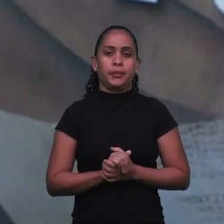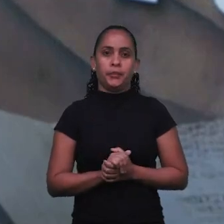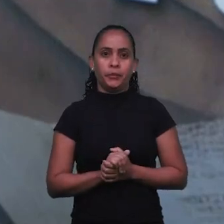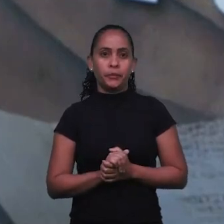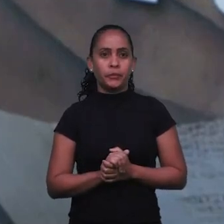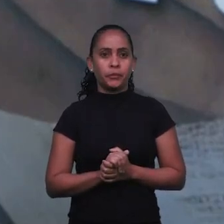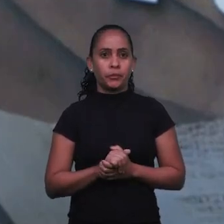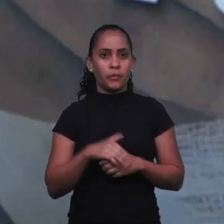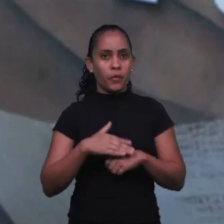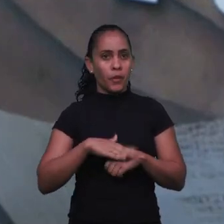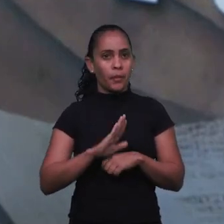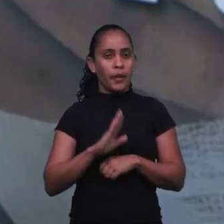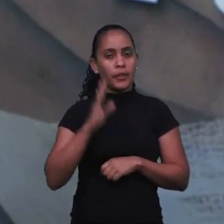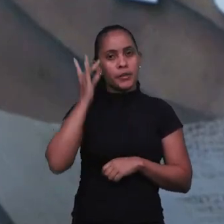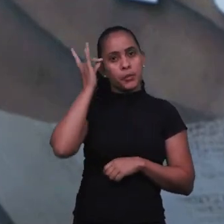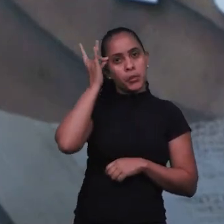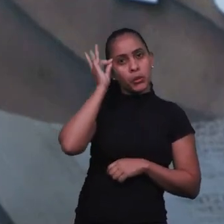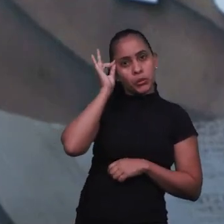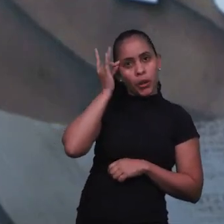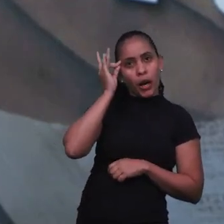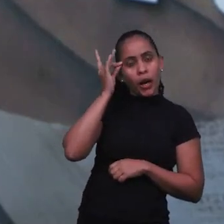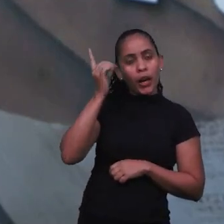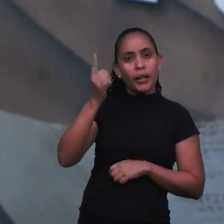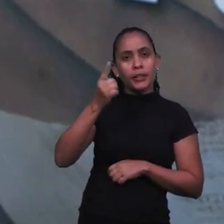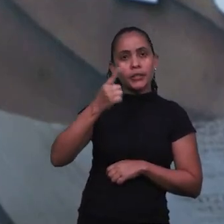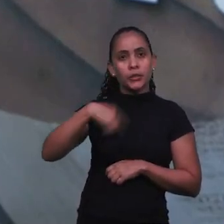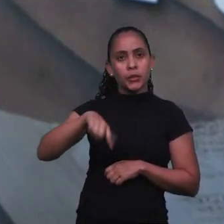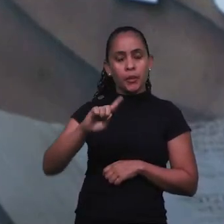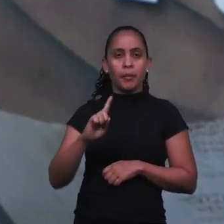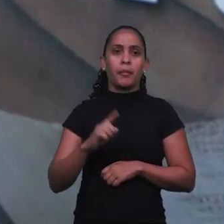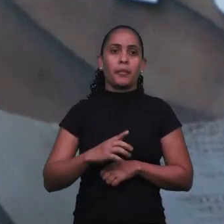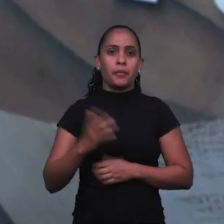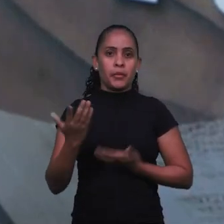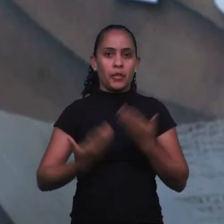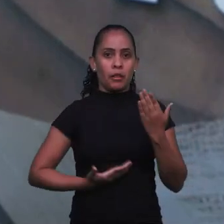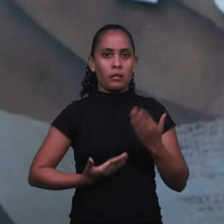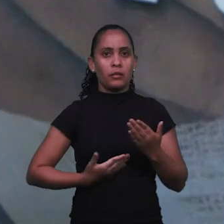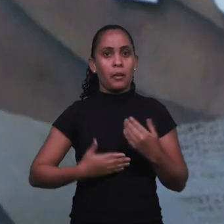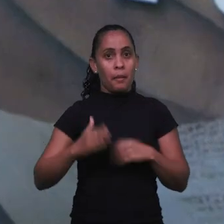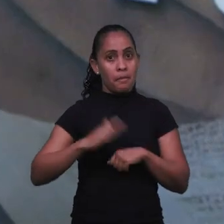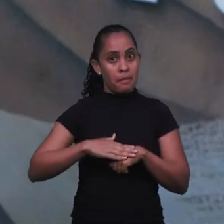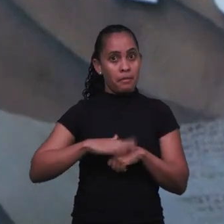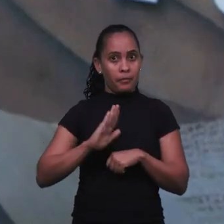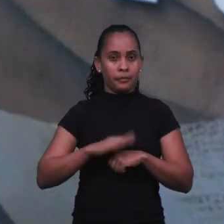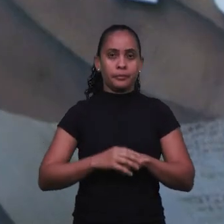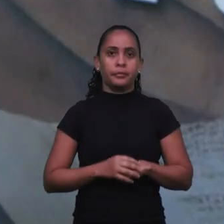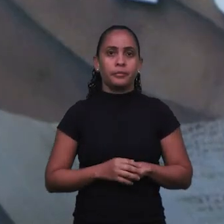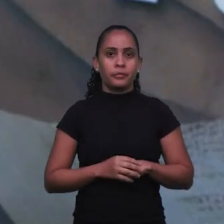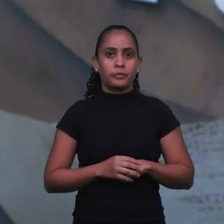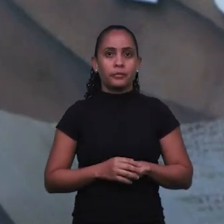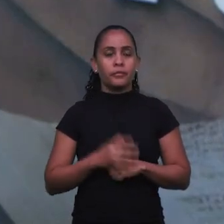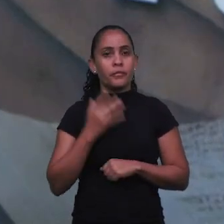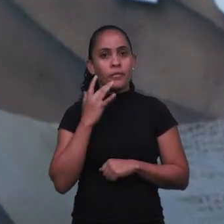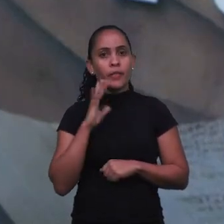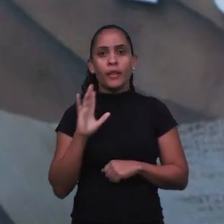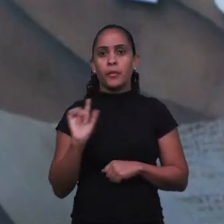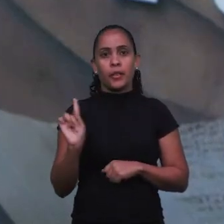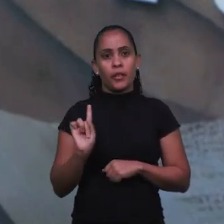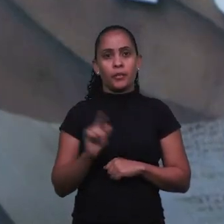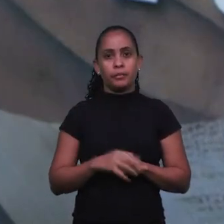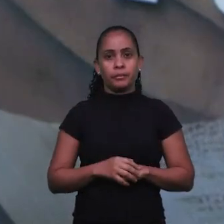mais espirituais, os mais fervorosos, eles geralmente sabem que a coisa não é desse jeito. Por